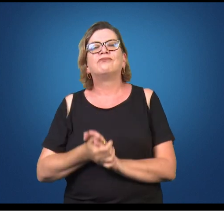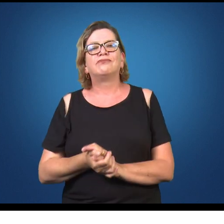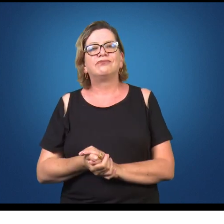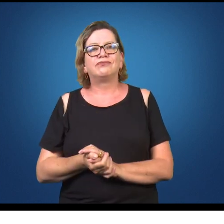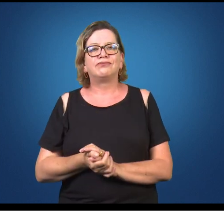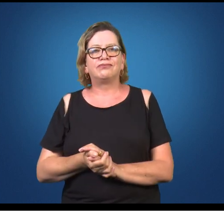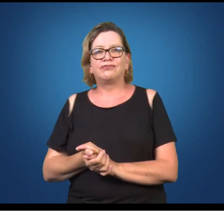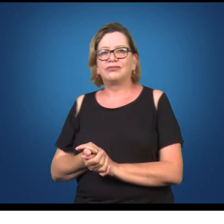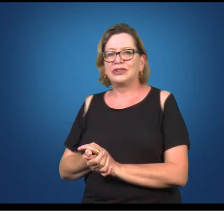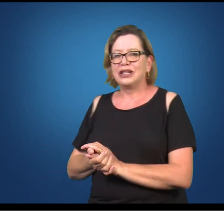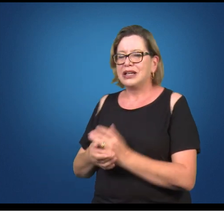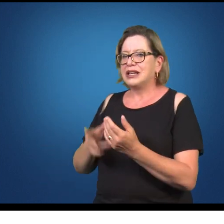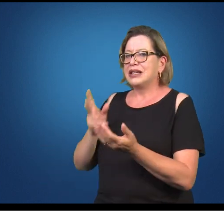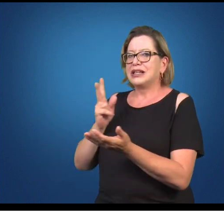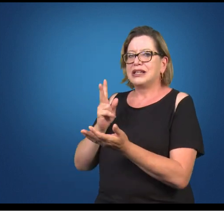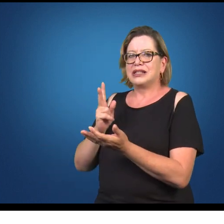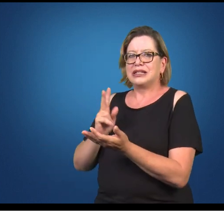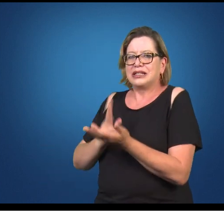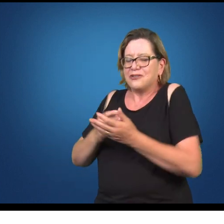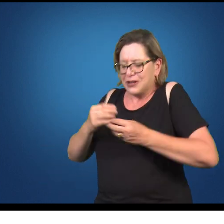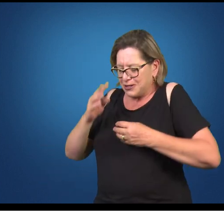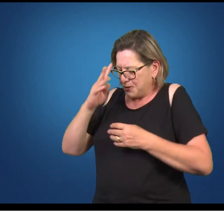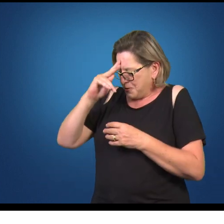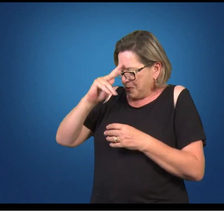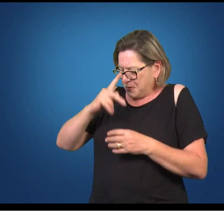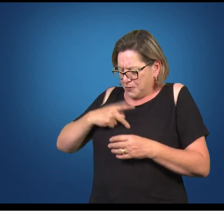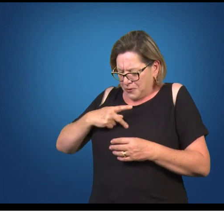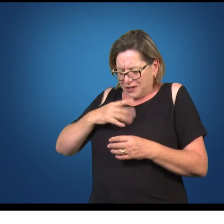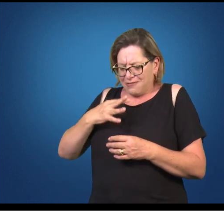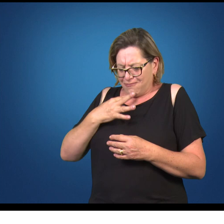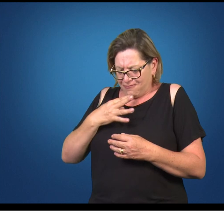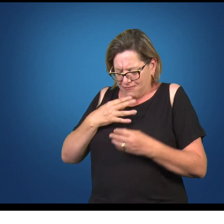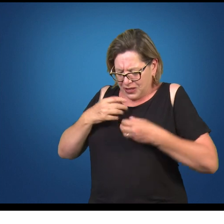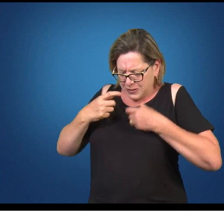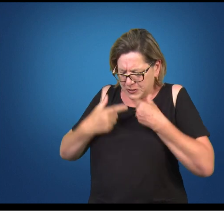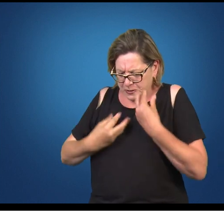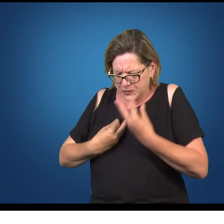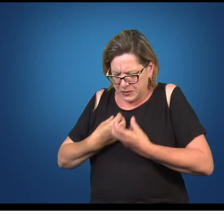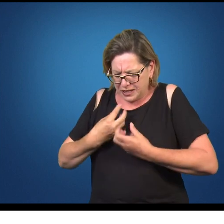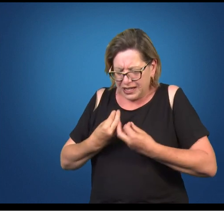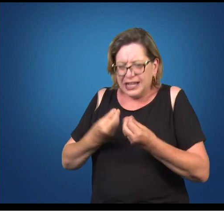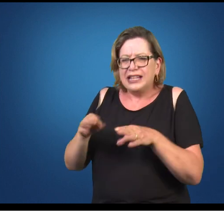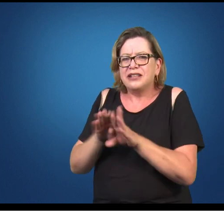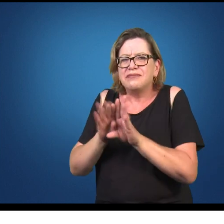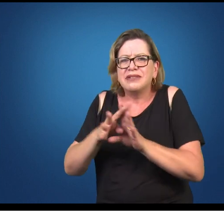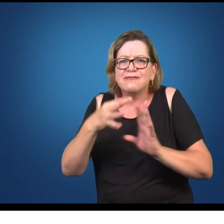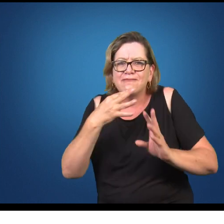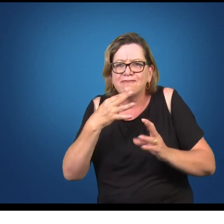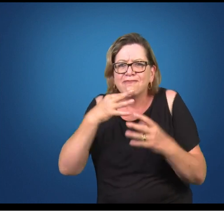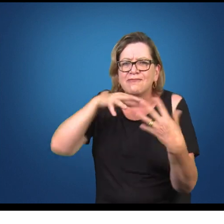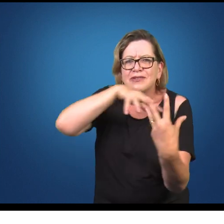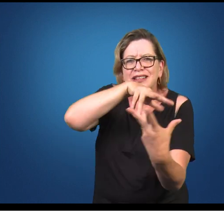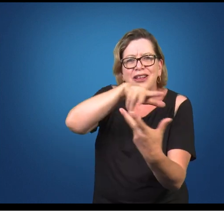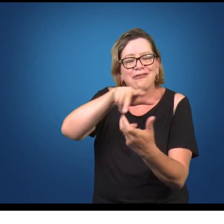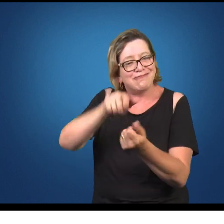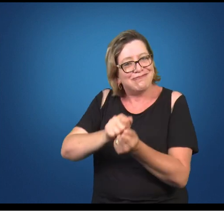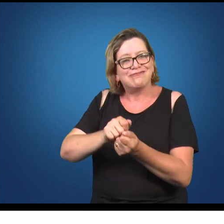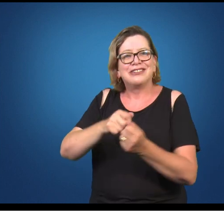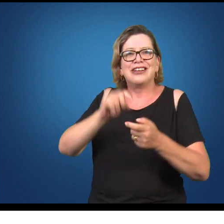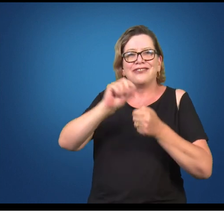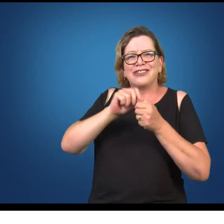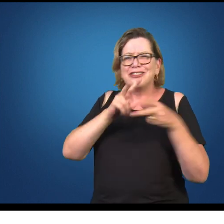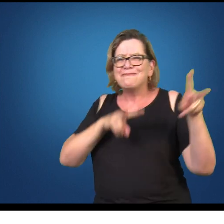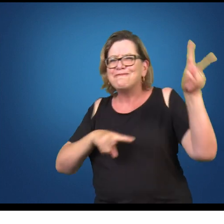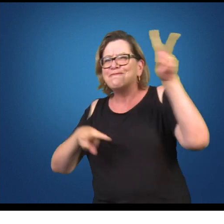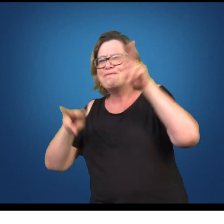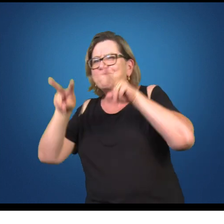Entendi. Ela vai se vai conhecendo também, explorando ela mesma, sim, conhecendo um pouco mais, sim, o mundo, enfim, fazendo uma